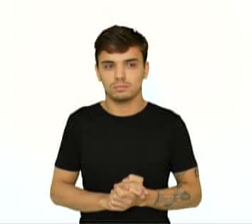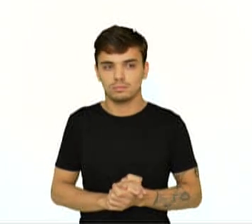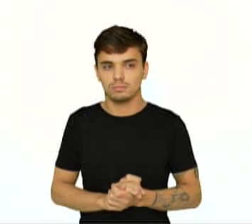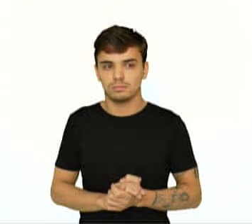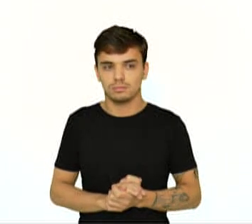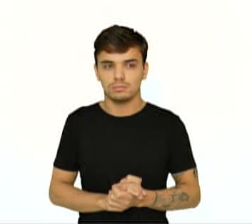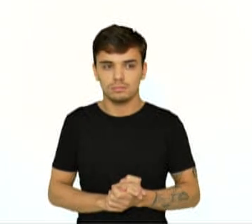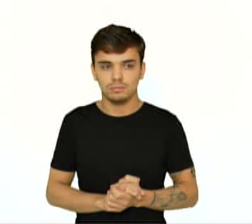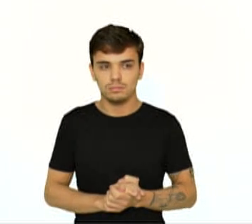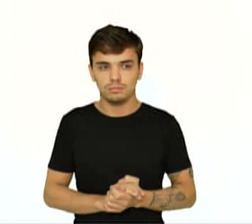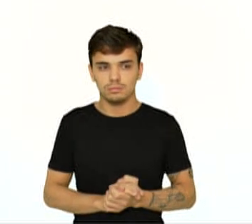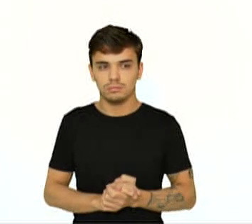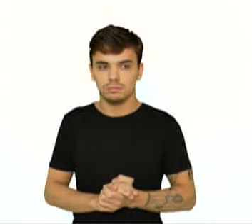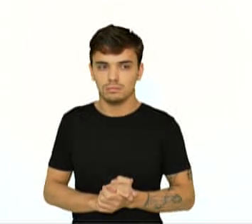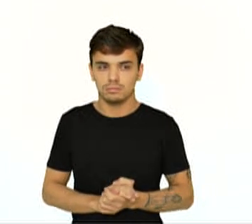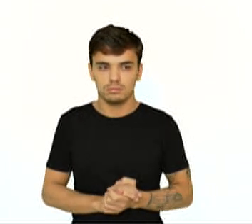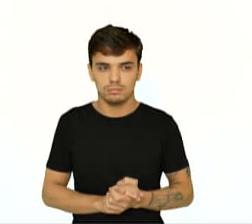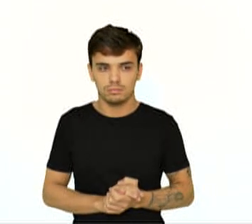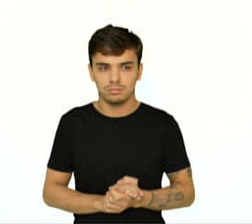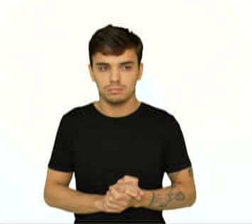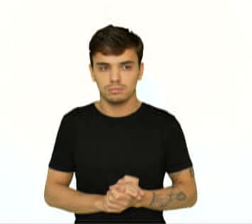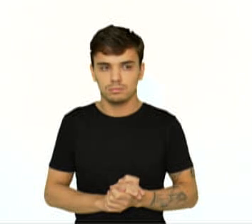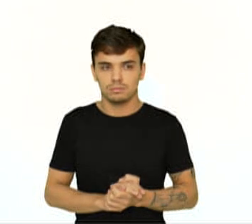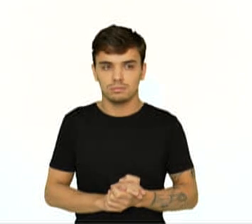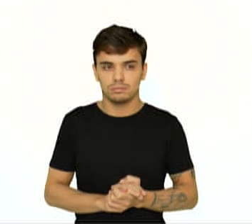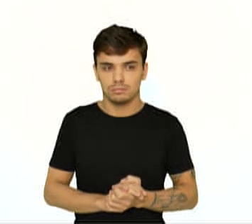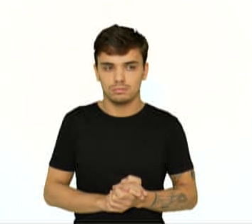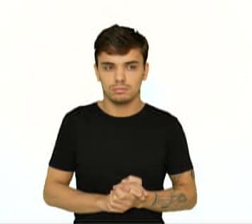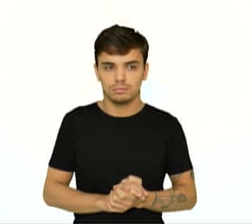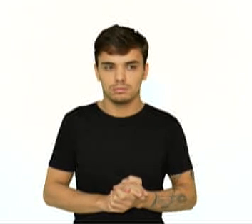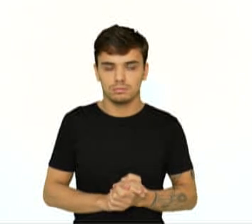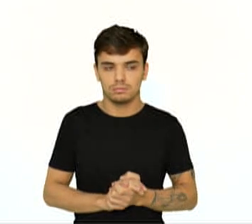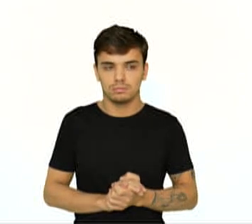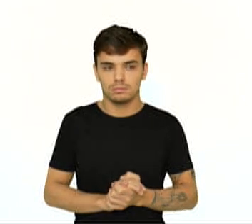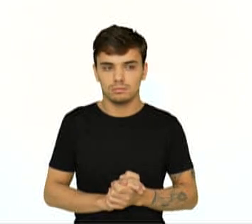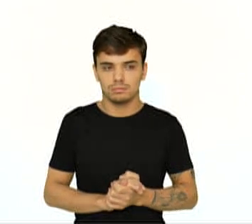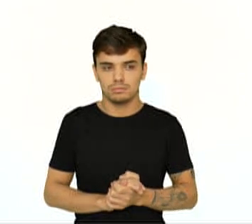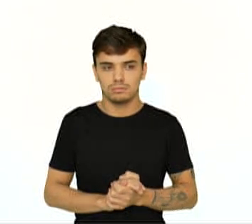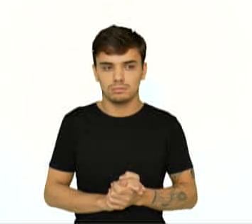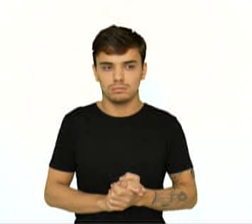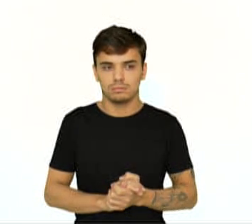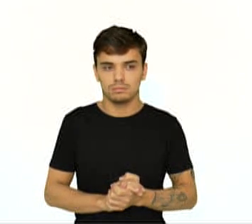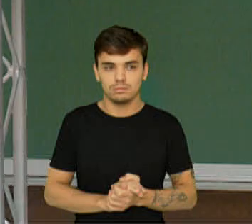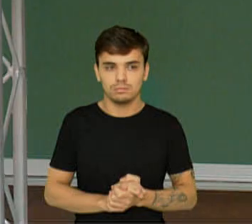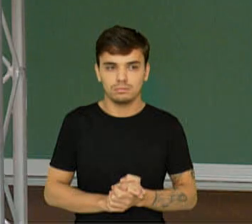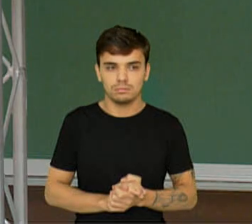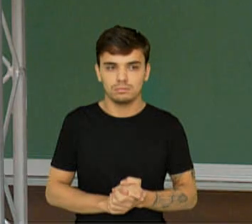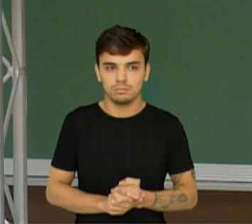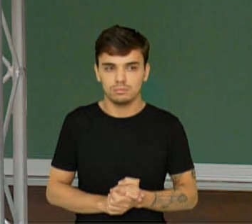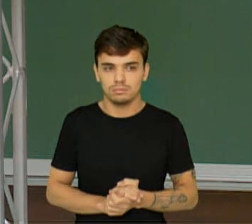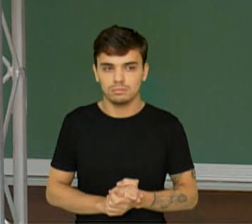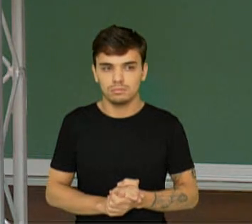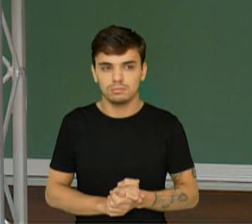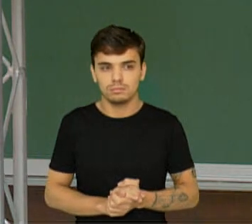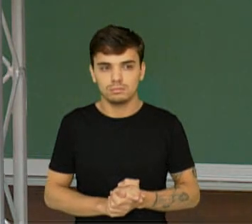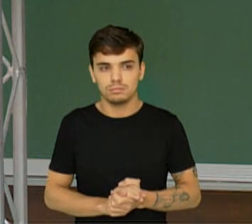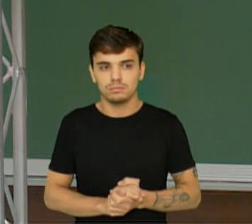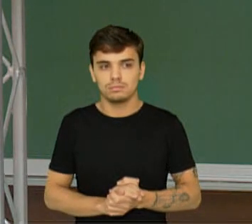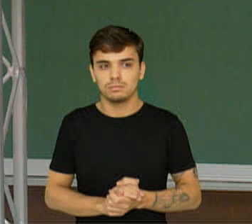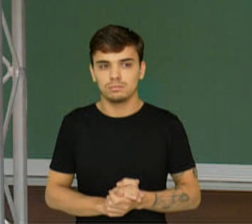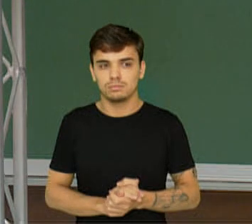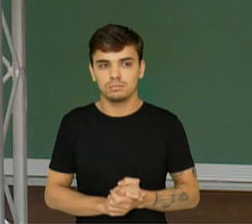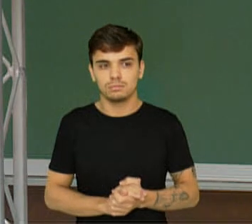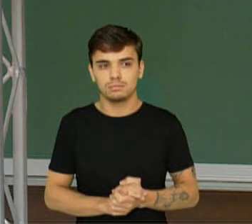consumes menos golosinas em el cine e olvídate de ellas por completo. Toma consciência. Antes